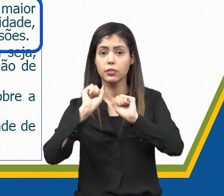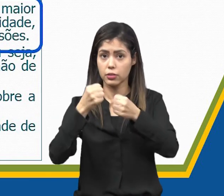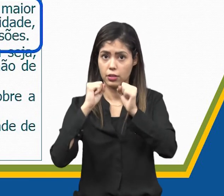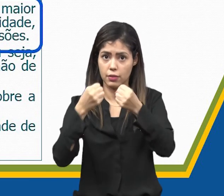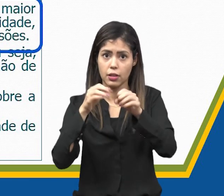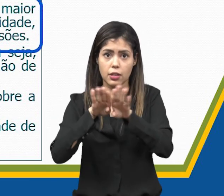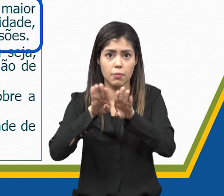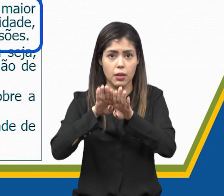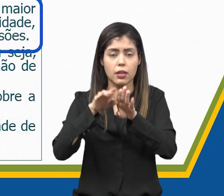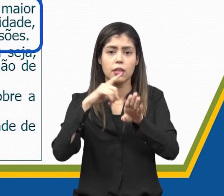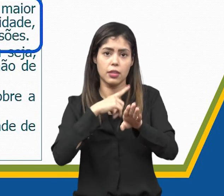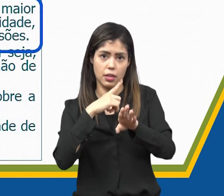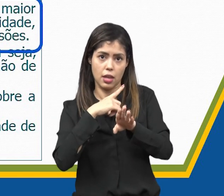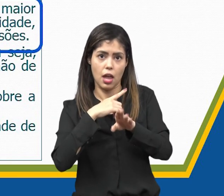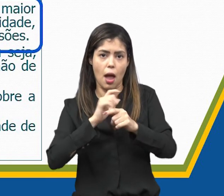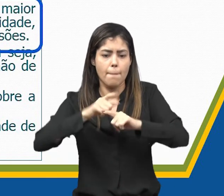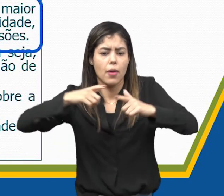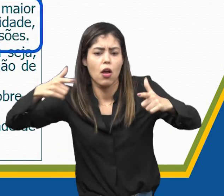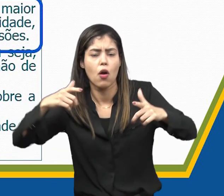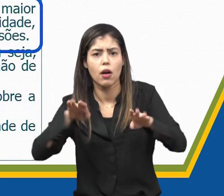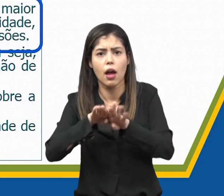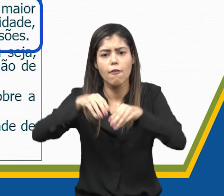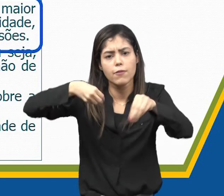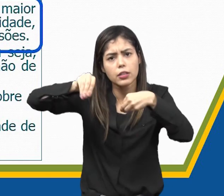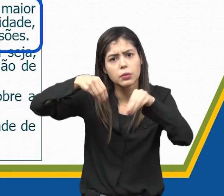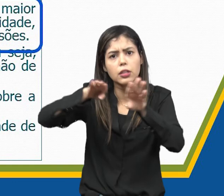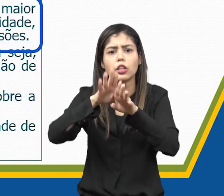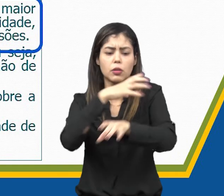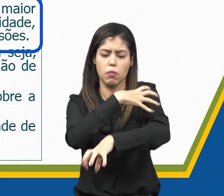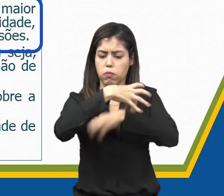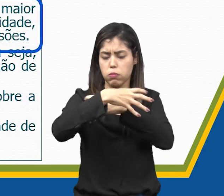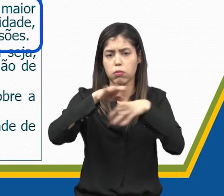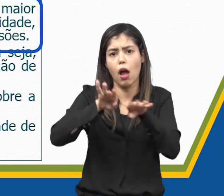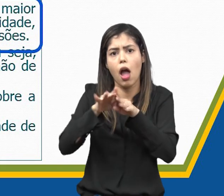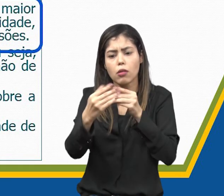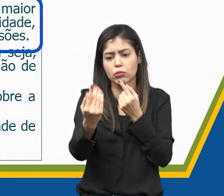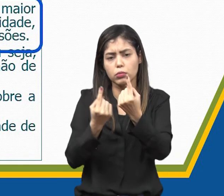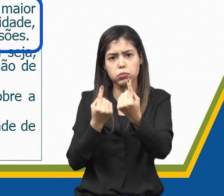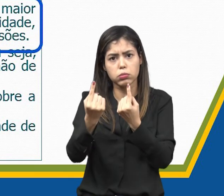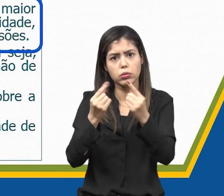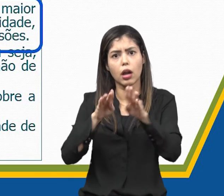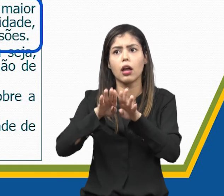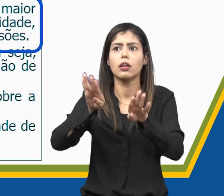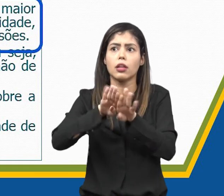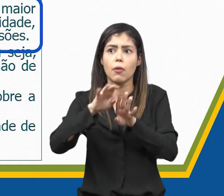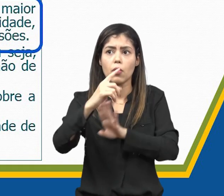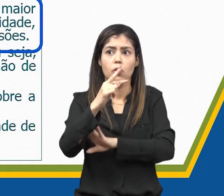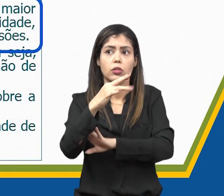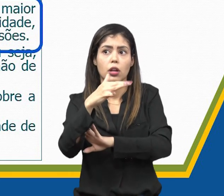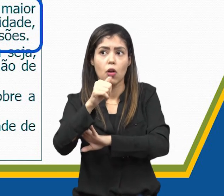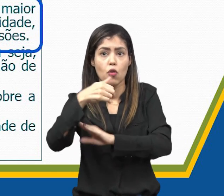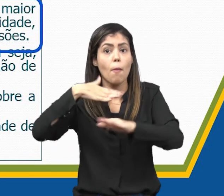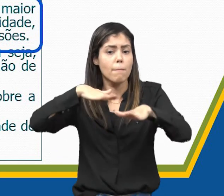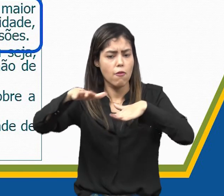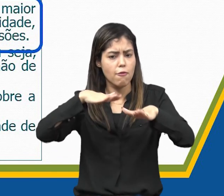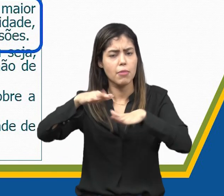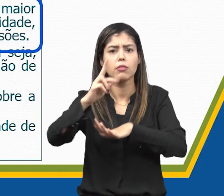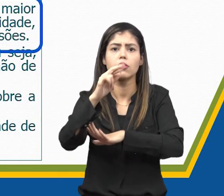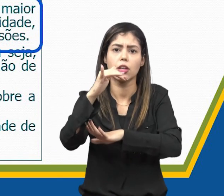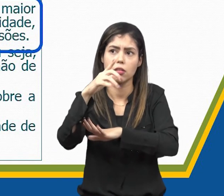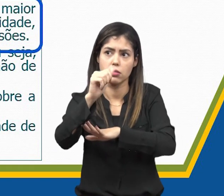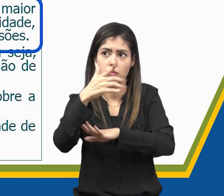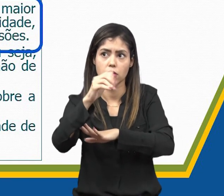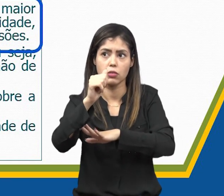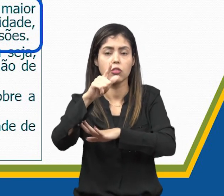ela deverá resultar em maior flexibilidade muscular e associados ao exercício de mobilidade contribuirá para a redução do déficit de